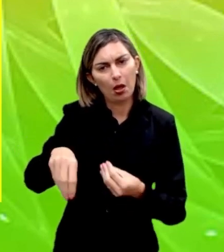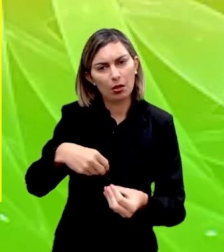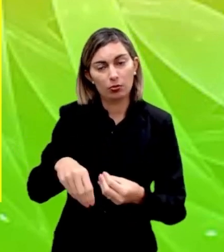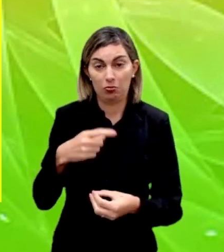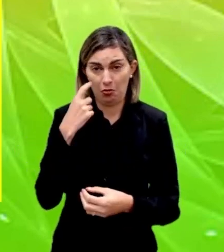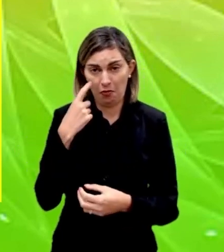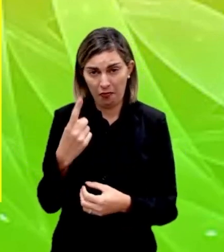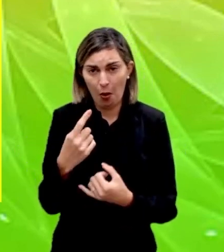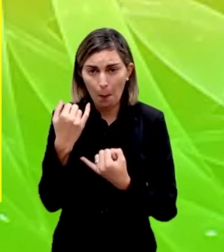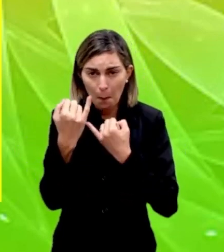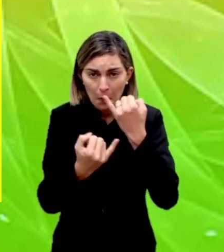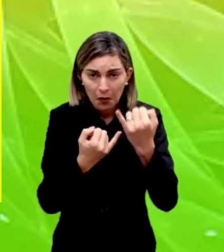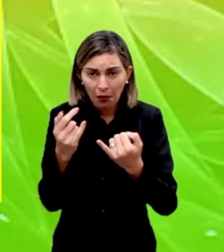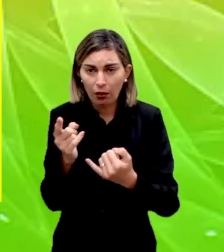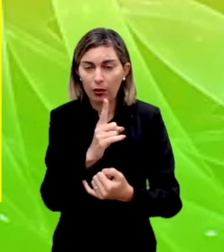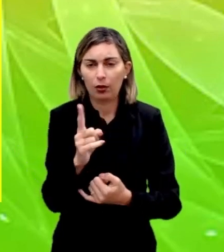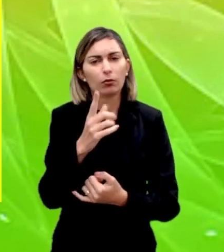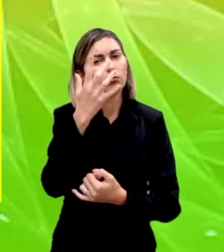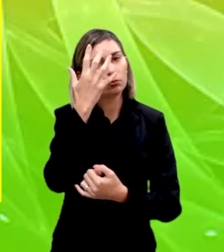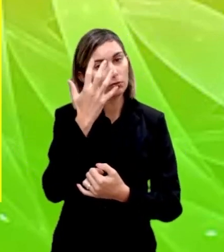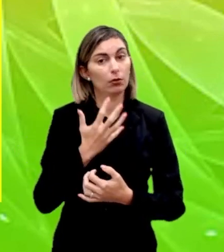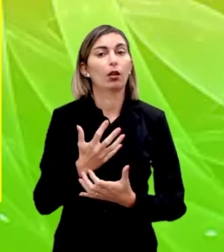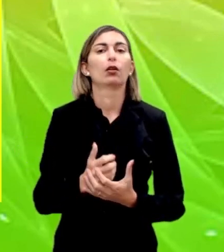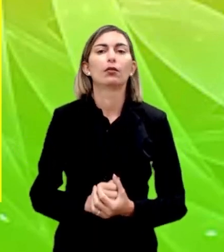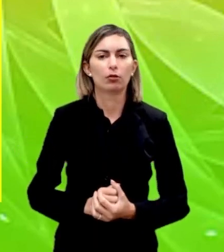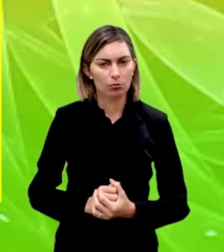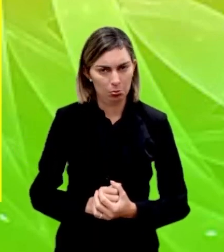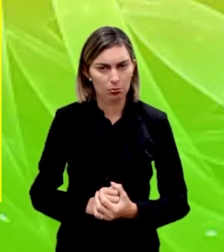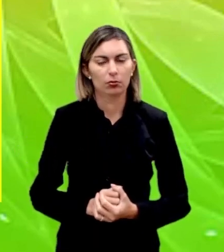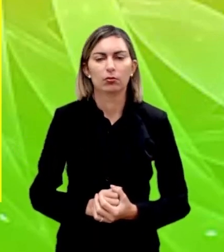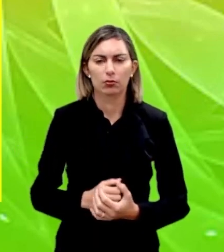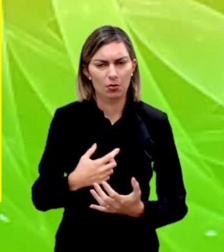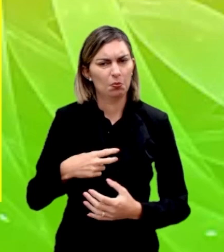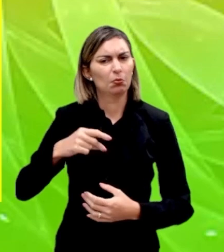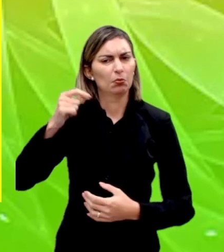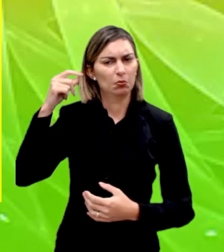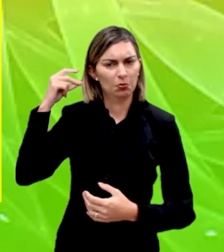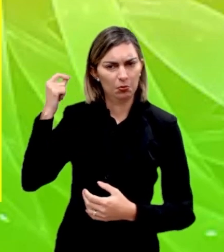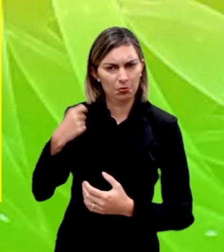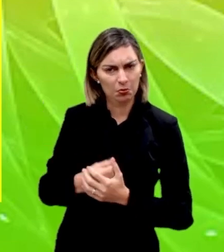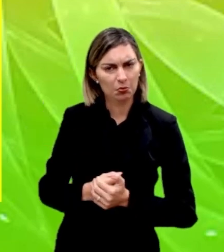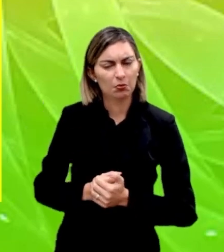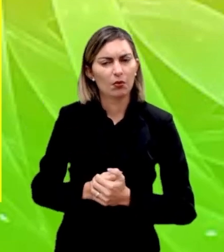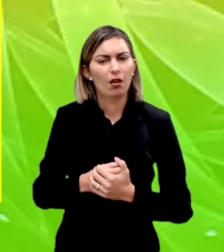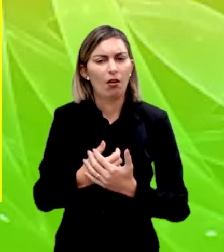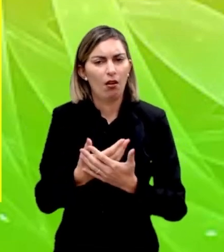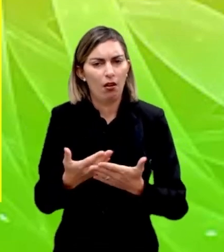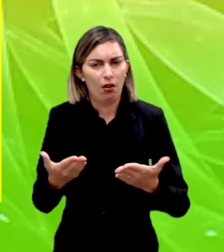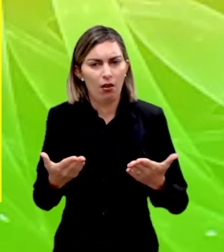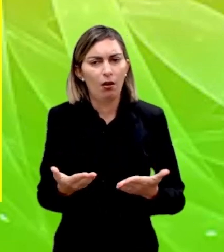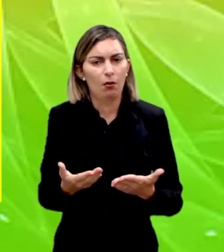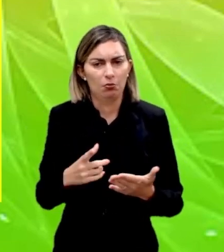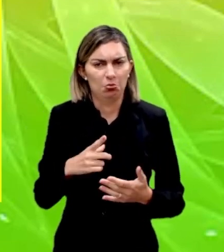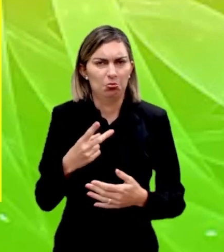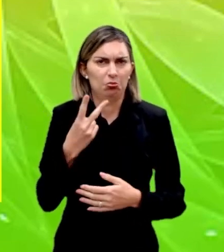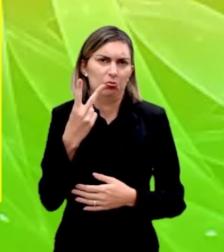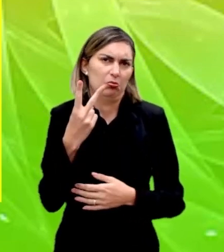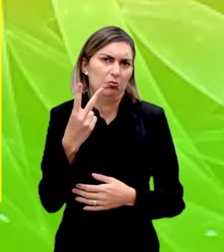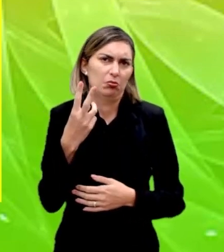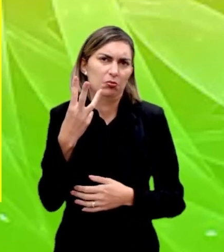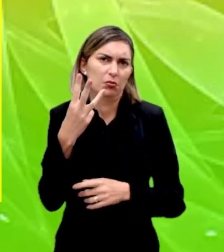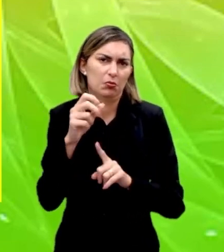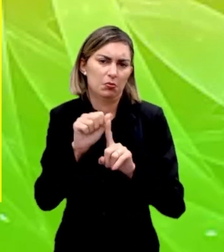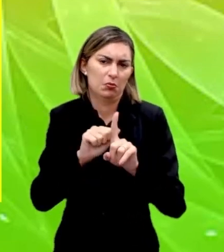não é brincadeira uma coisa dessa. Há uns tempos atrás, tipo assim uns 2 ou 3